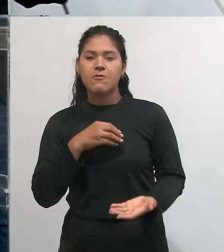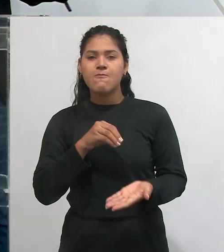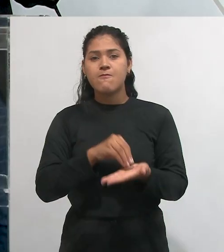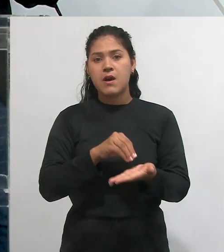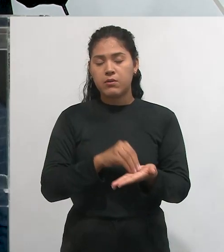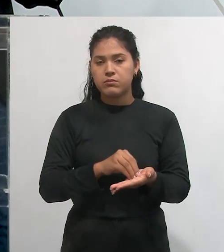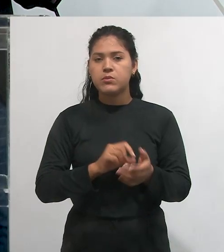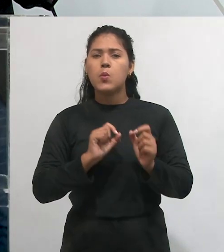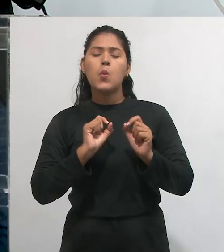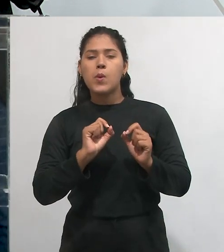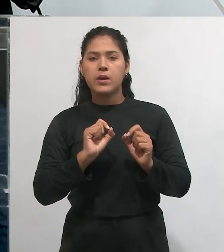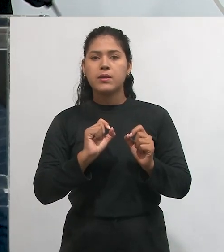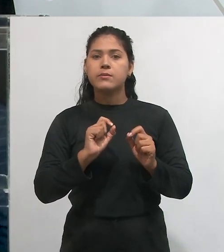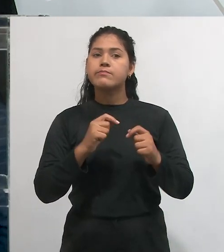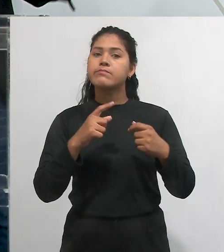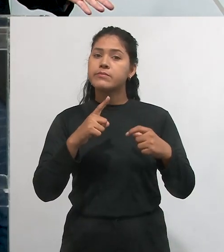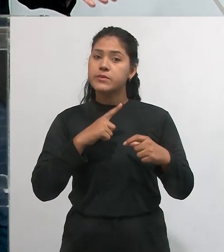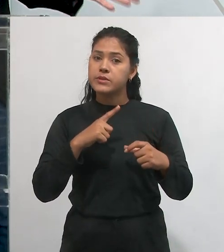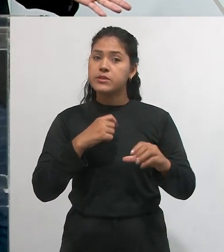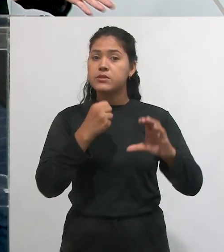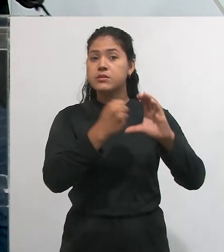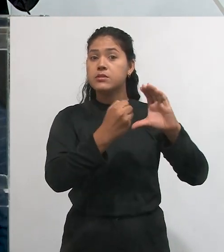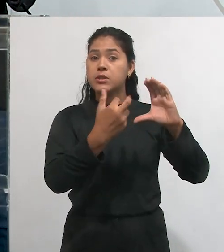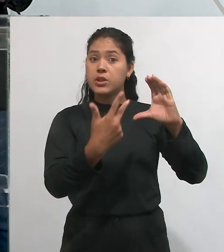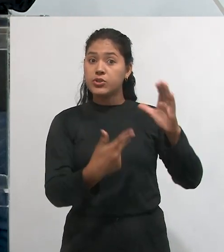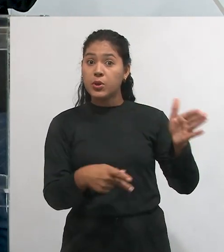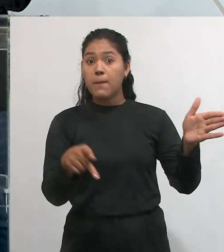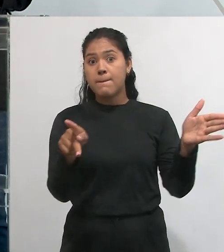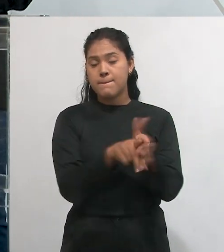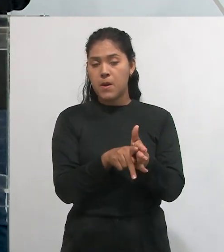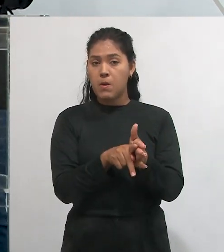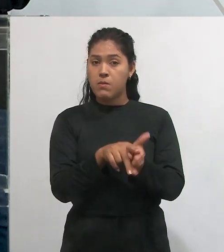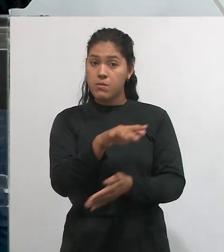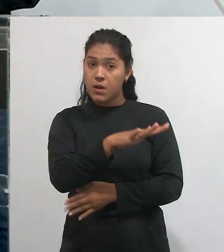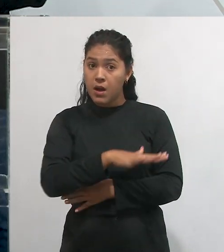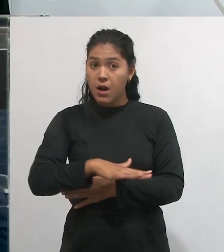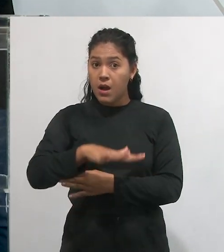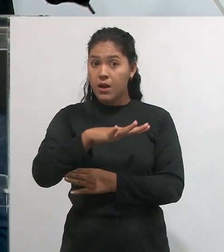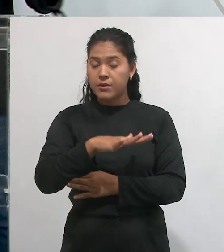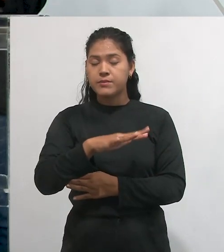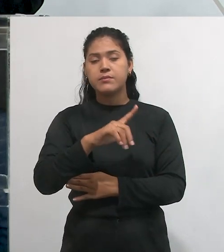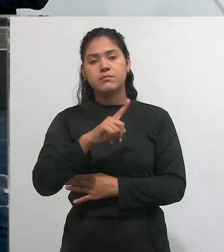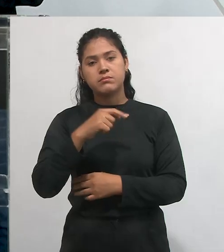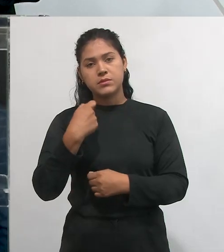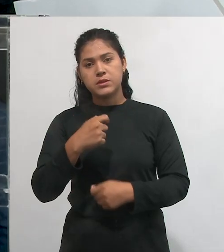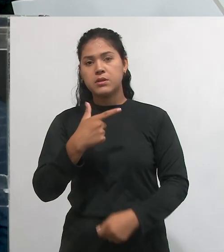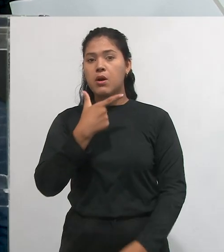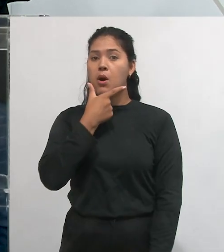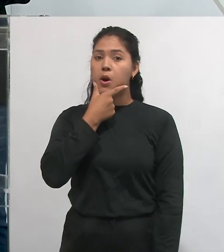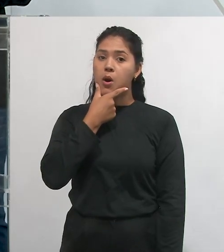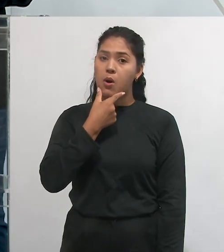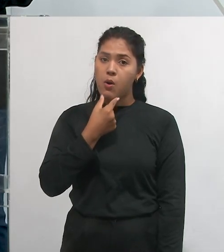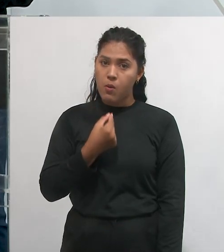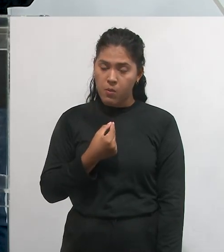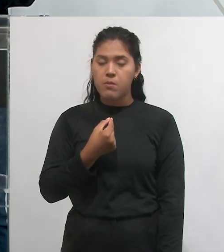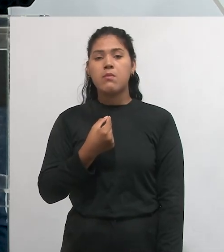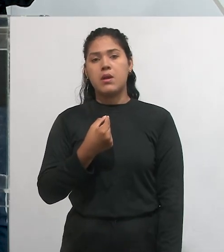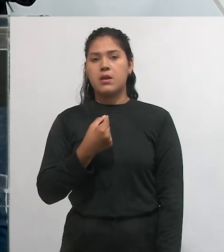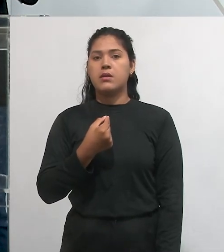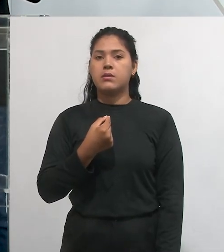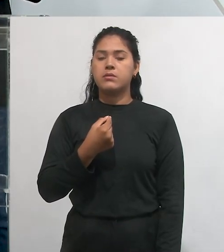eram homens, tinha que ser homem necessariamente, nato, né, de uma cidade-estado, seja de Cartago, seja de